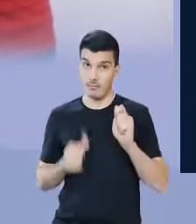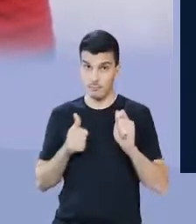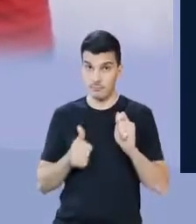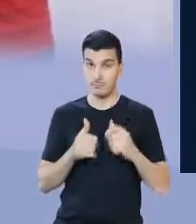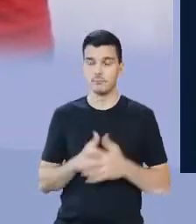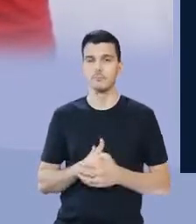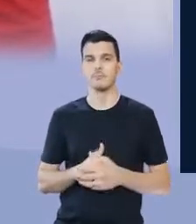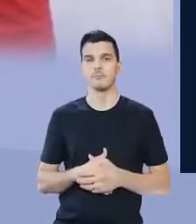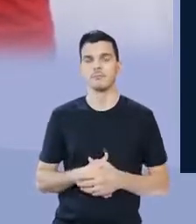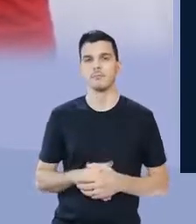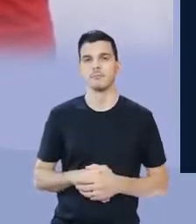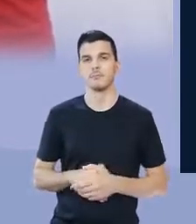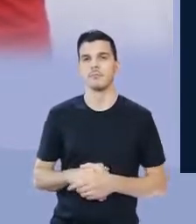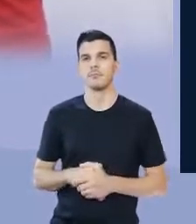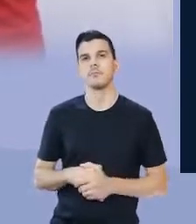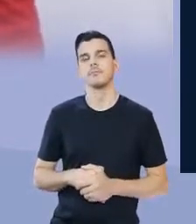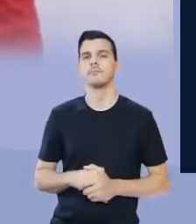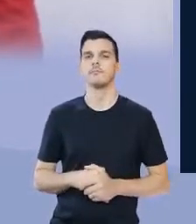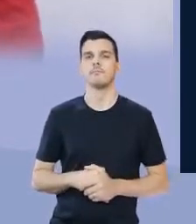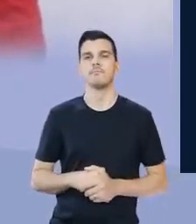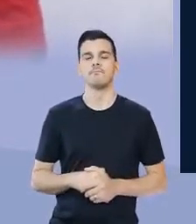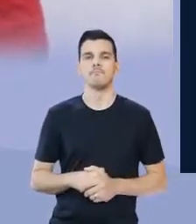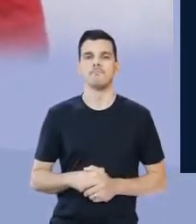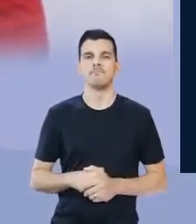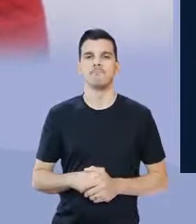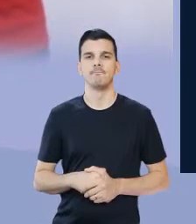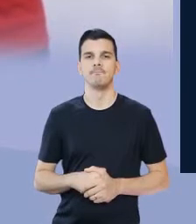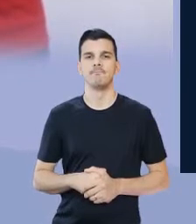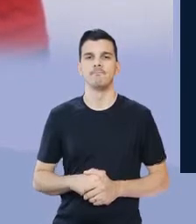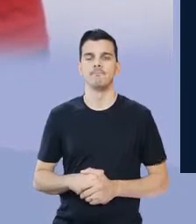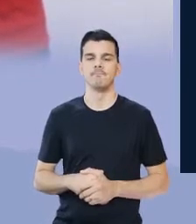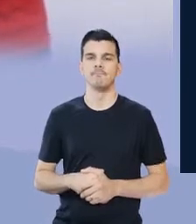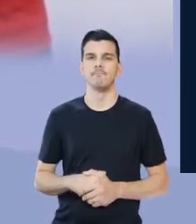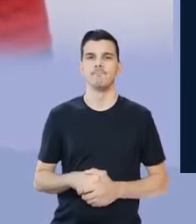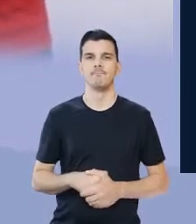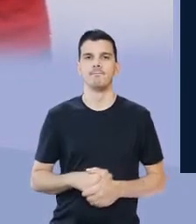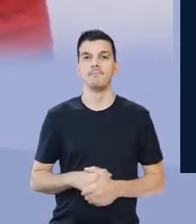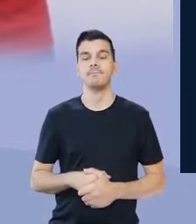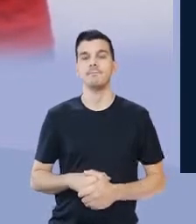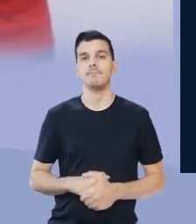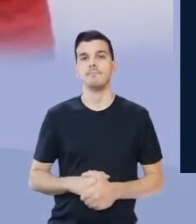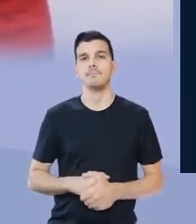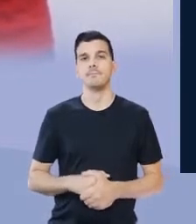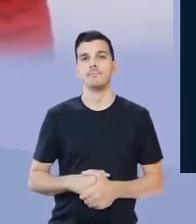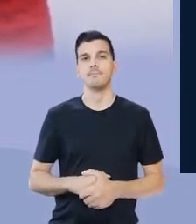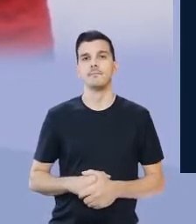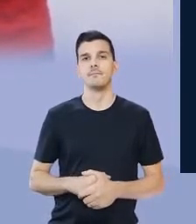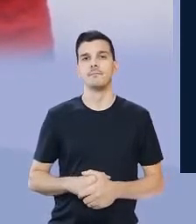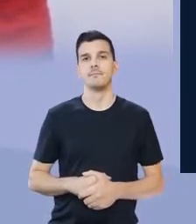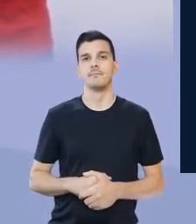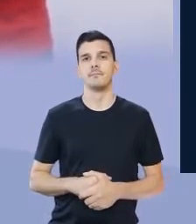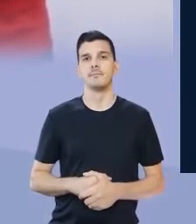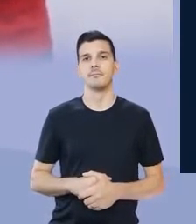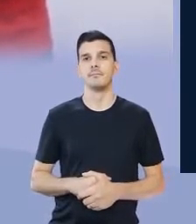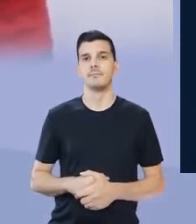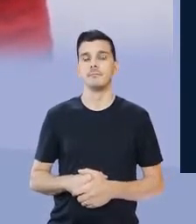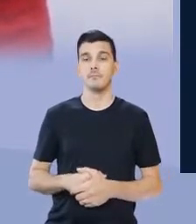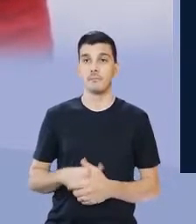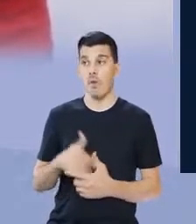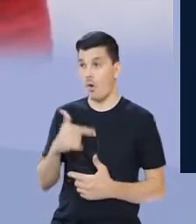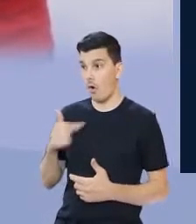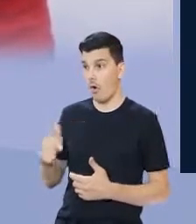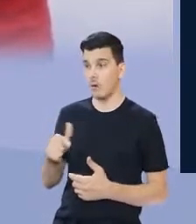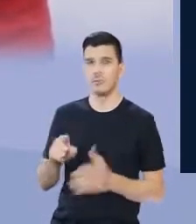interessa pra gente. O que interessa pra gente é o thought. E aí? Alternativa que apresenta a forma interrogativa